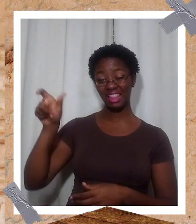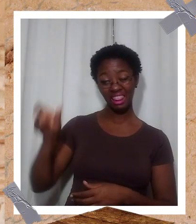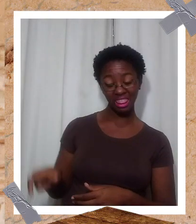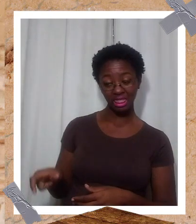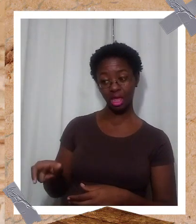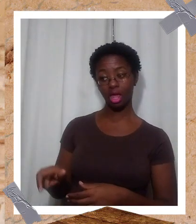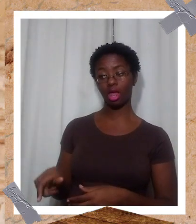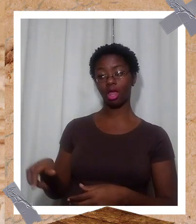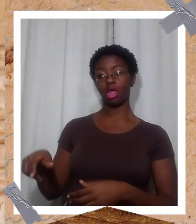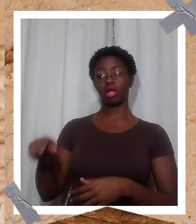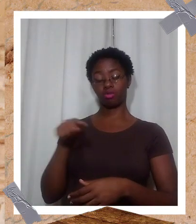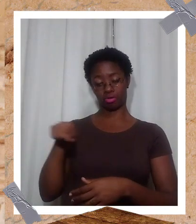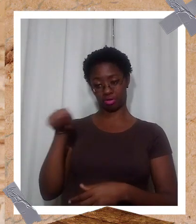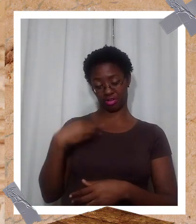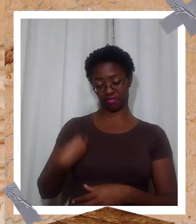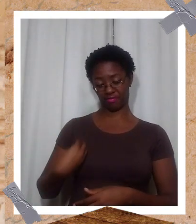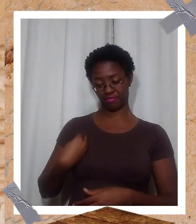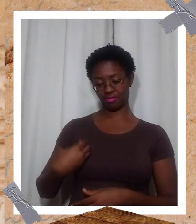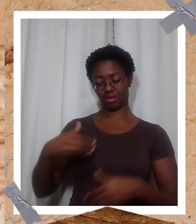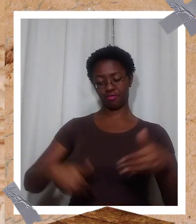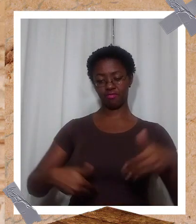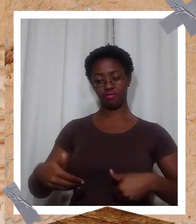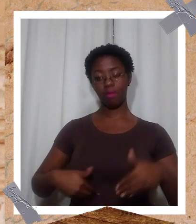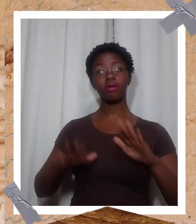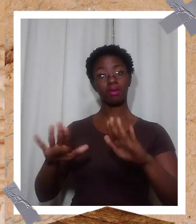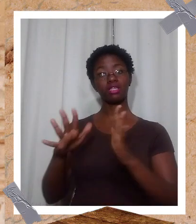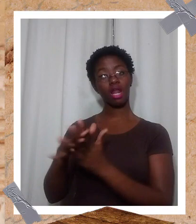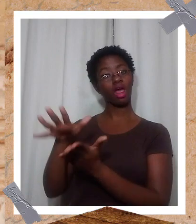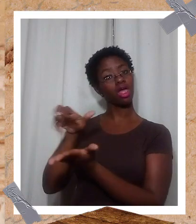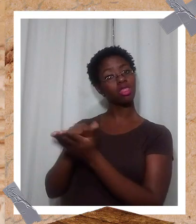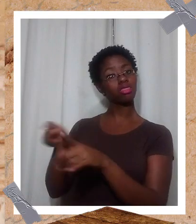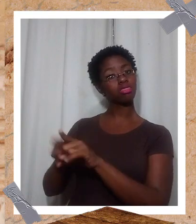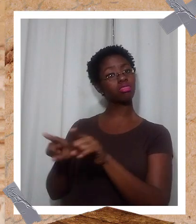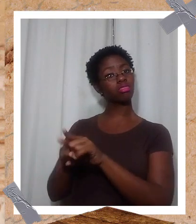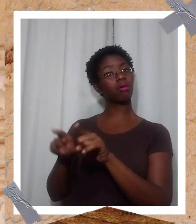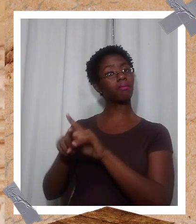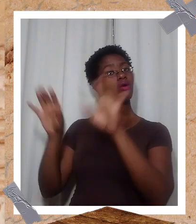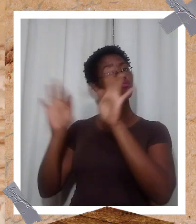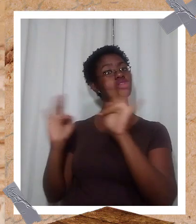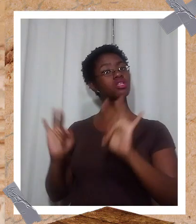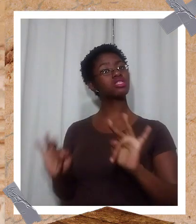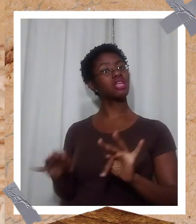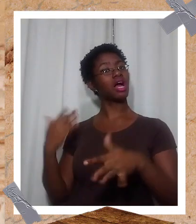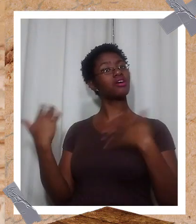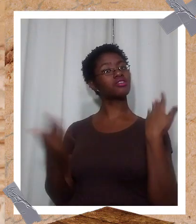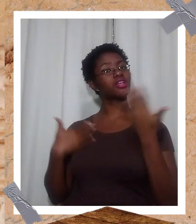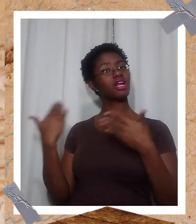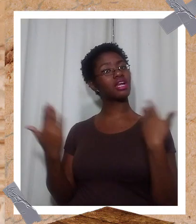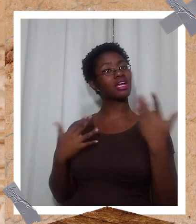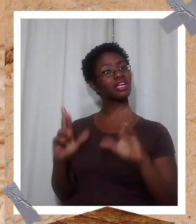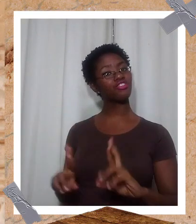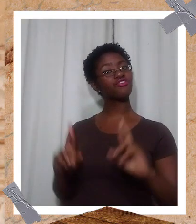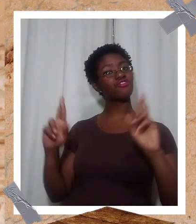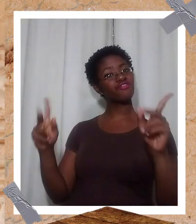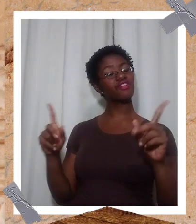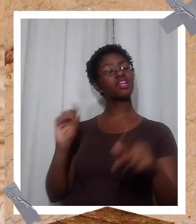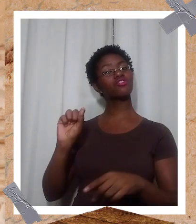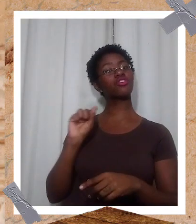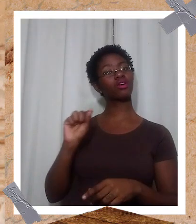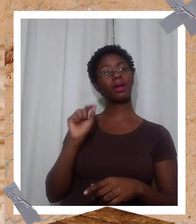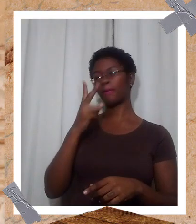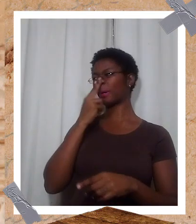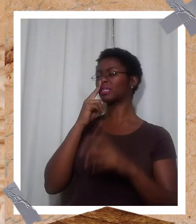faz registros também de felicidade, né? Muito peculiar da fala dela, da contemplar o